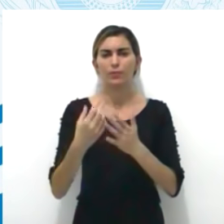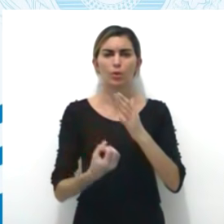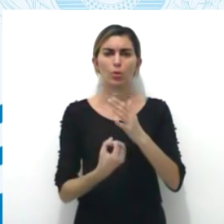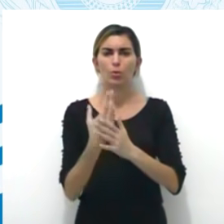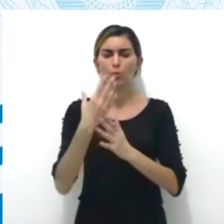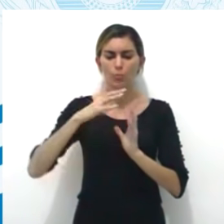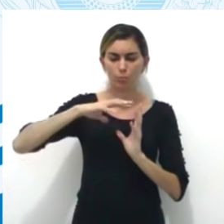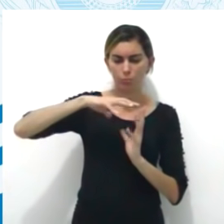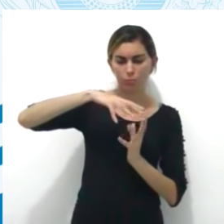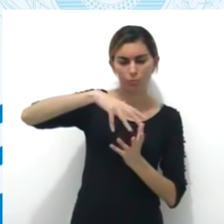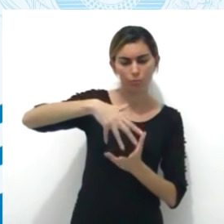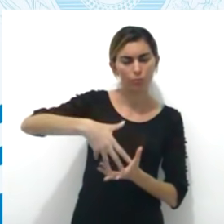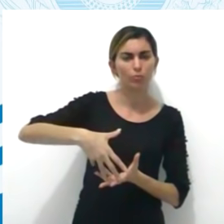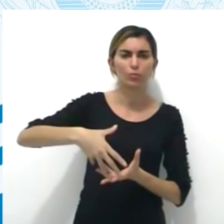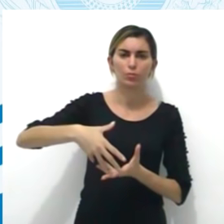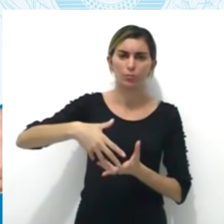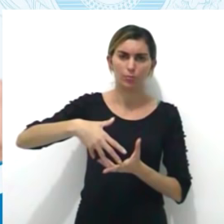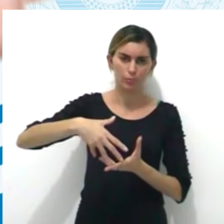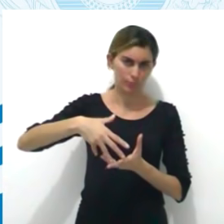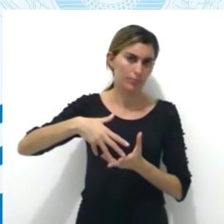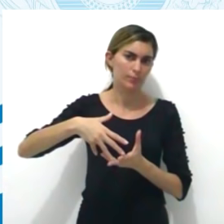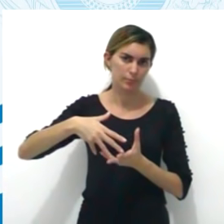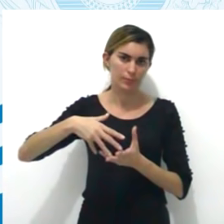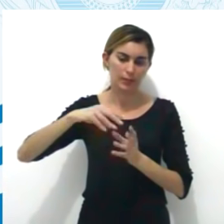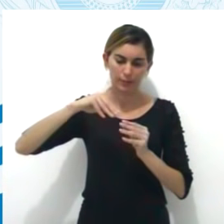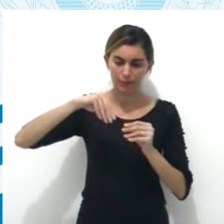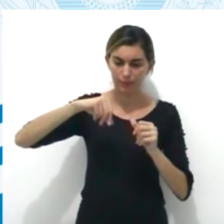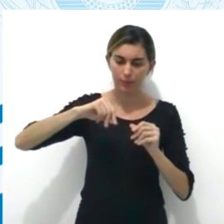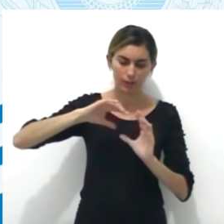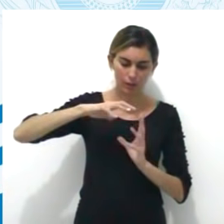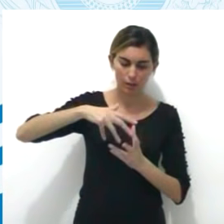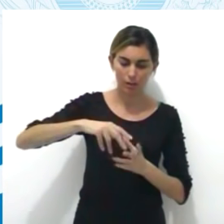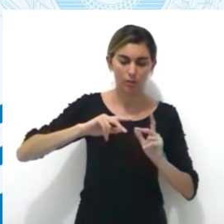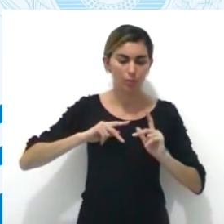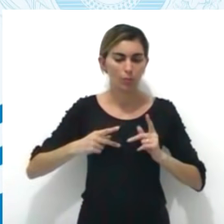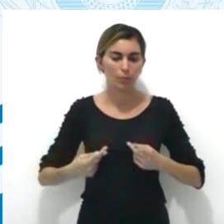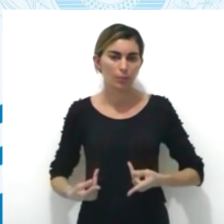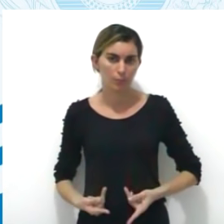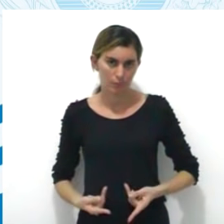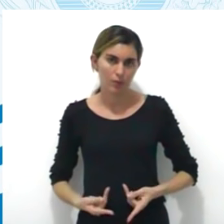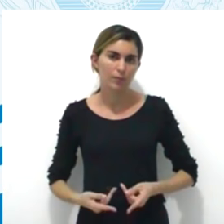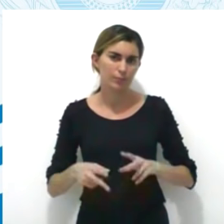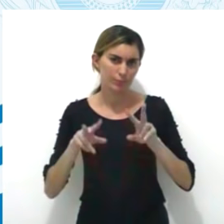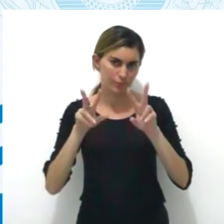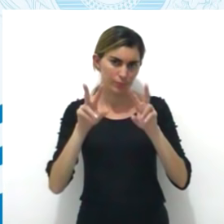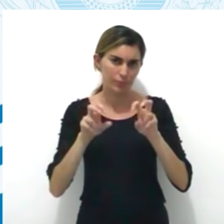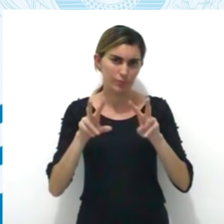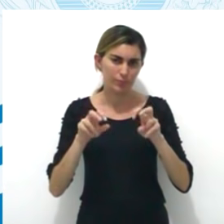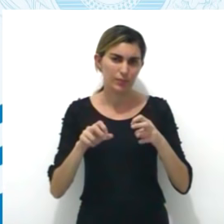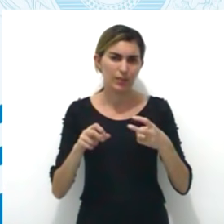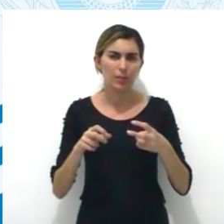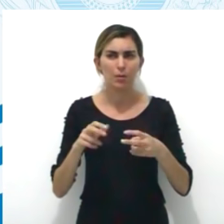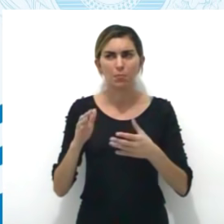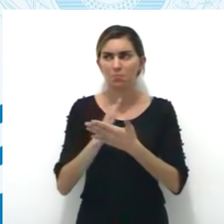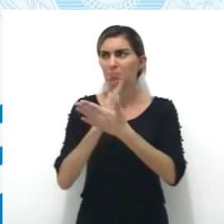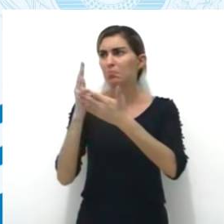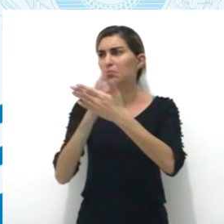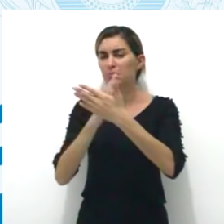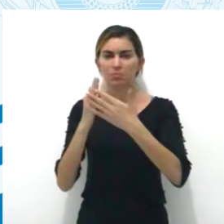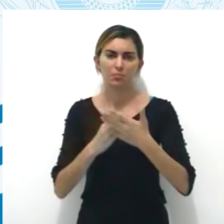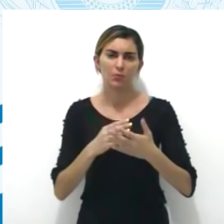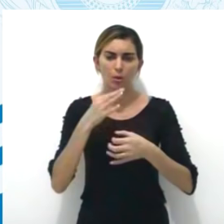do planeta e Terra, né, e da humanidade é um assunto muito controvertido,